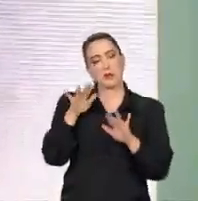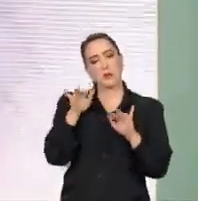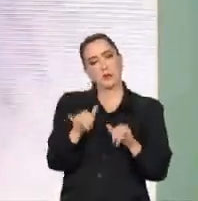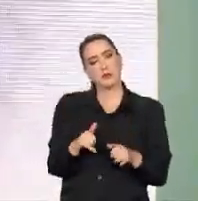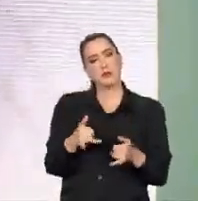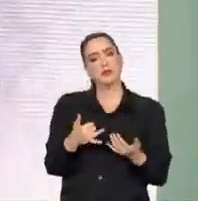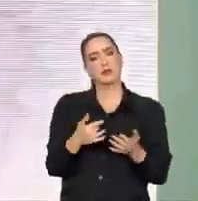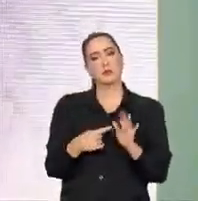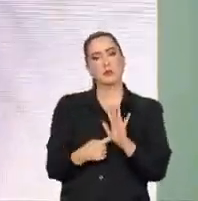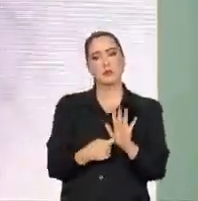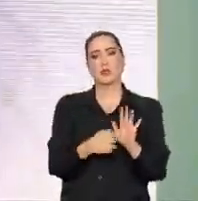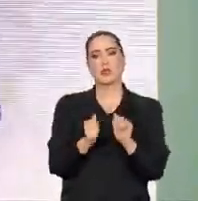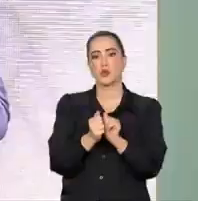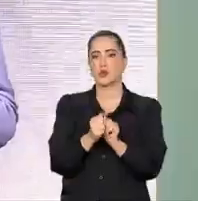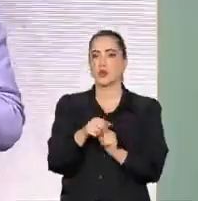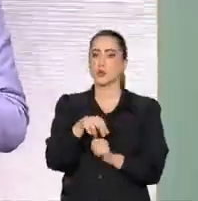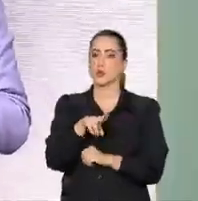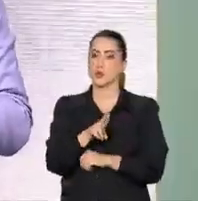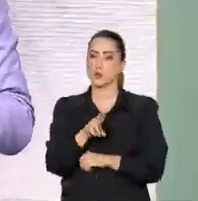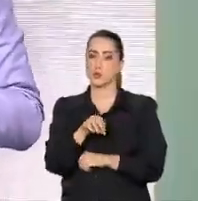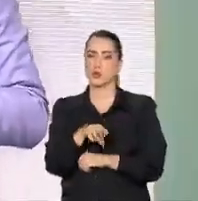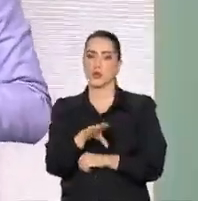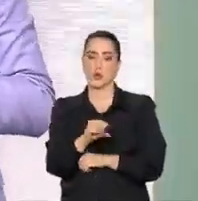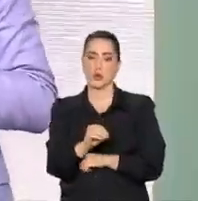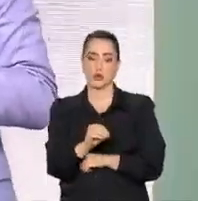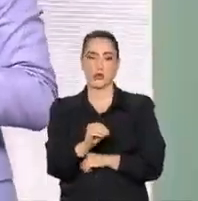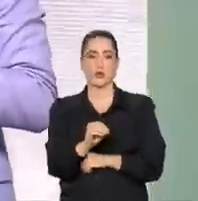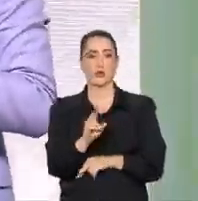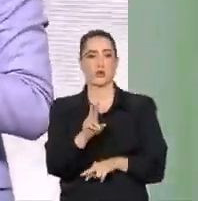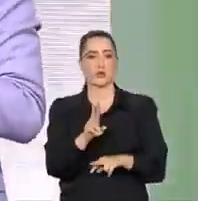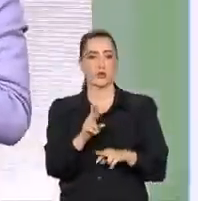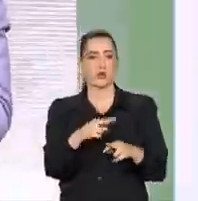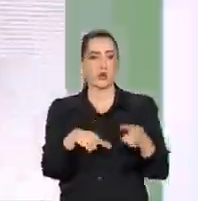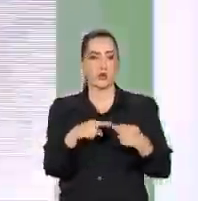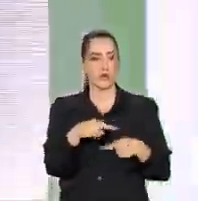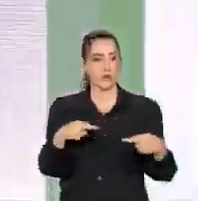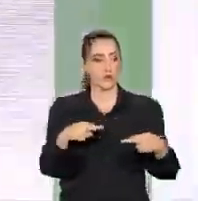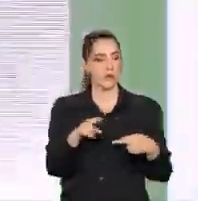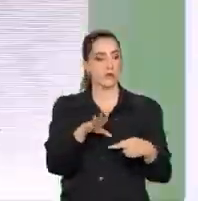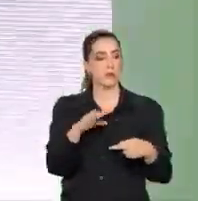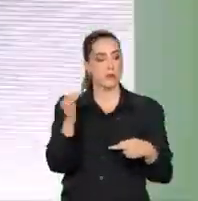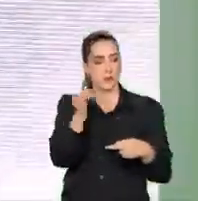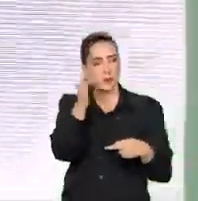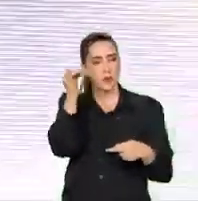finalizando o desenho com a Unesco da premiação internacional. Acho que é importante,